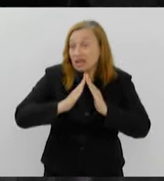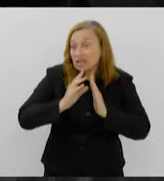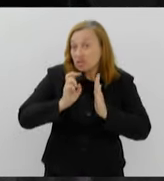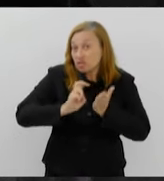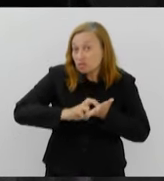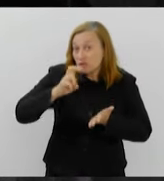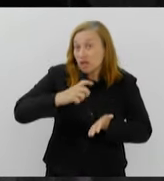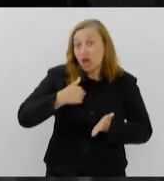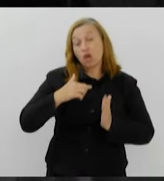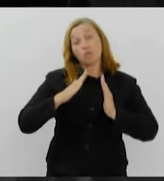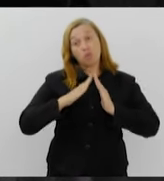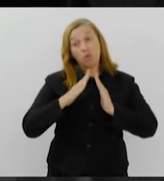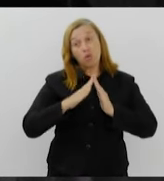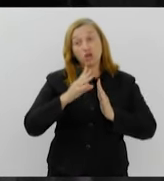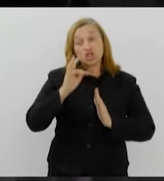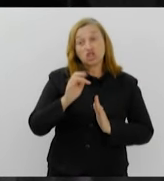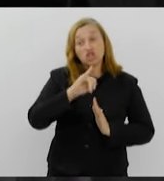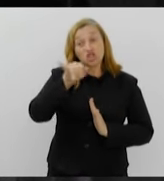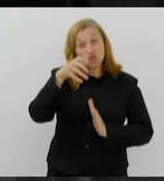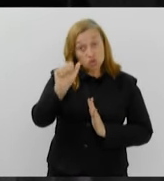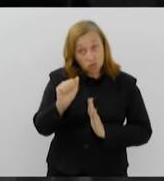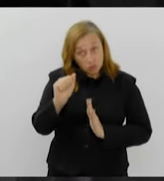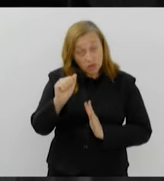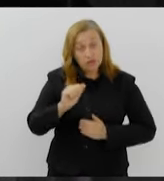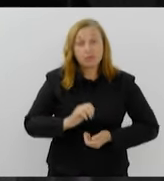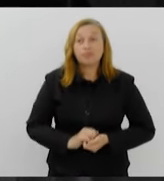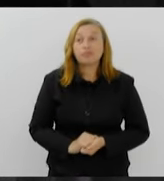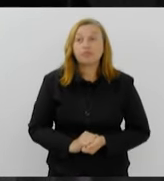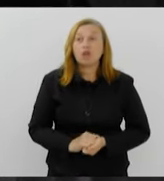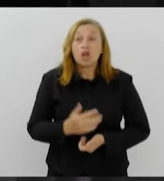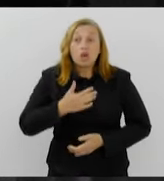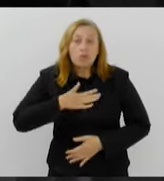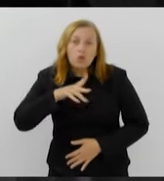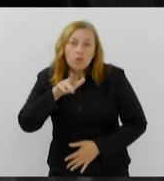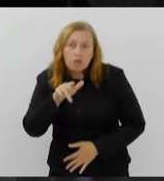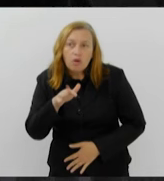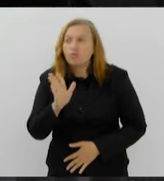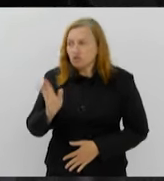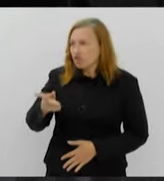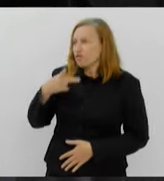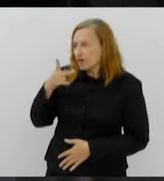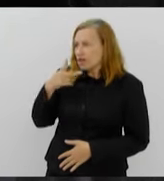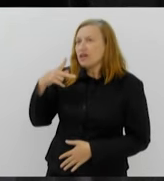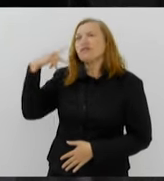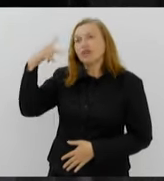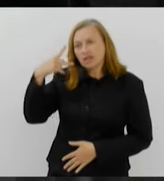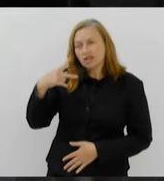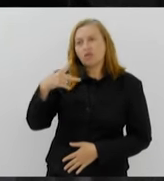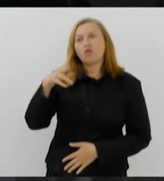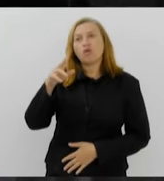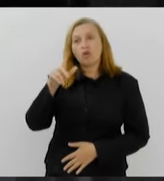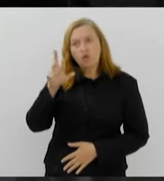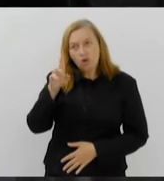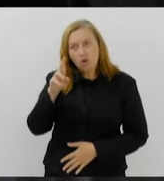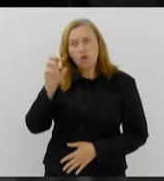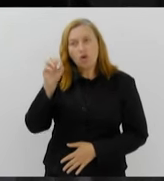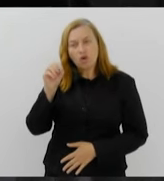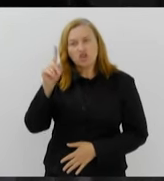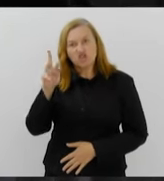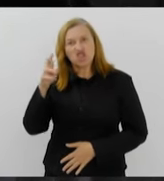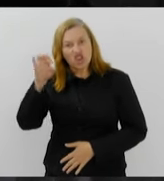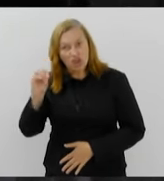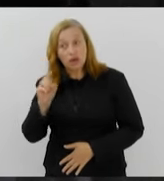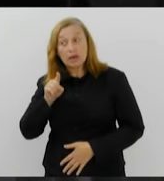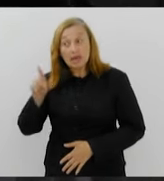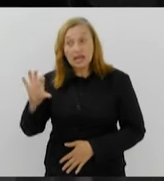eu que moro na Tijuca sou um tijucano inveterado e o meu irmão como eu citei Vereador Rogério Amorim que segue numa campanha